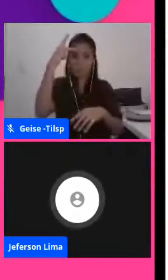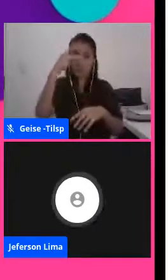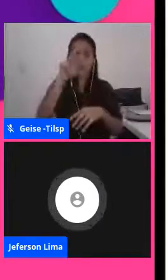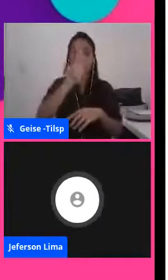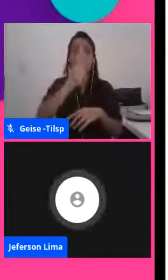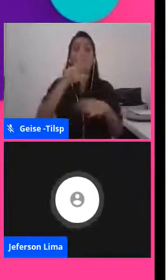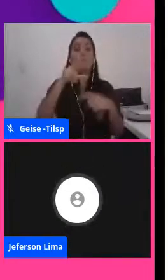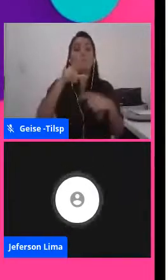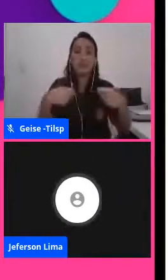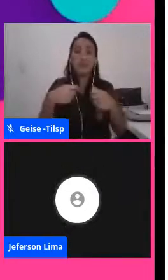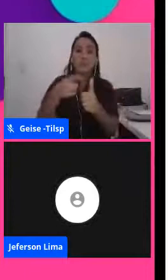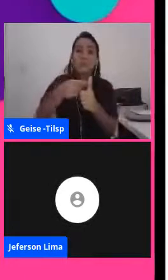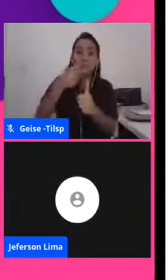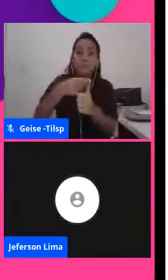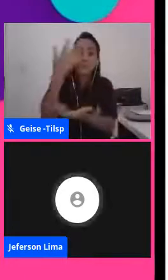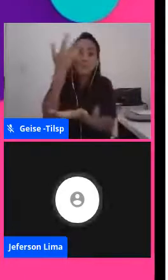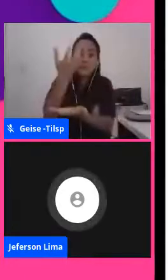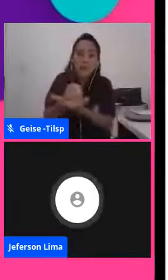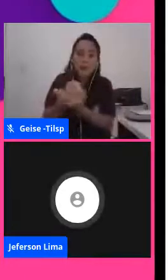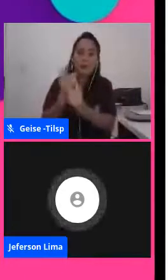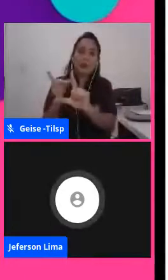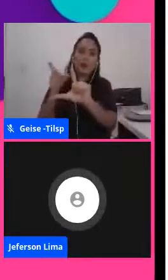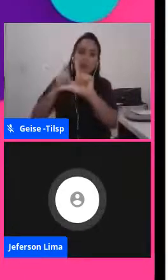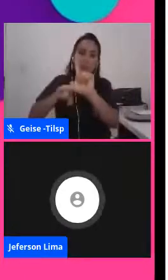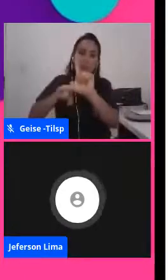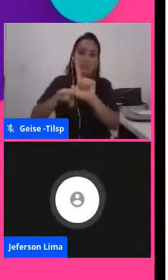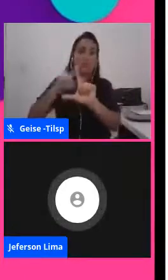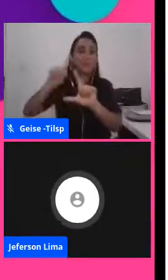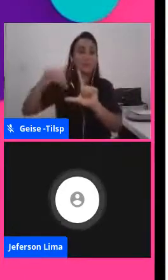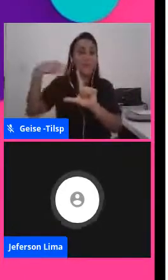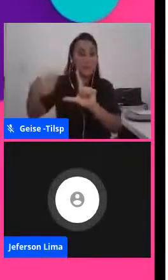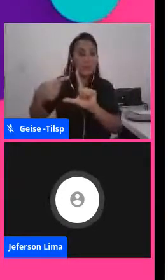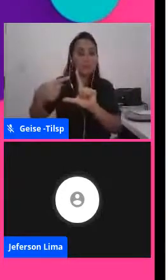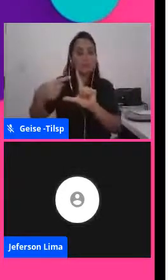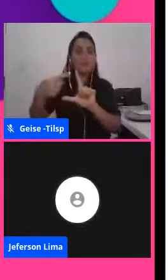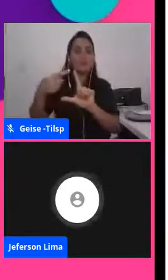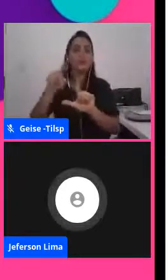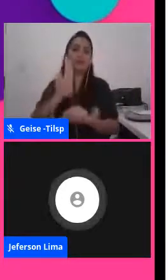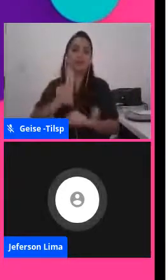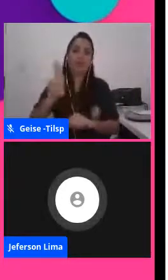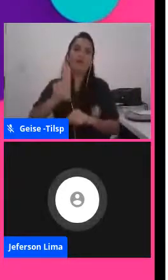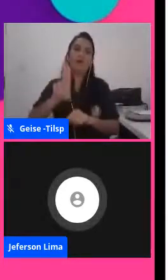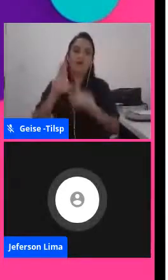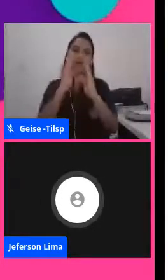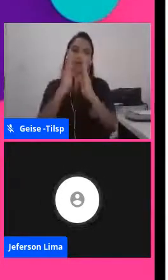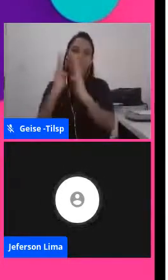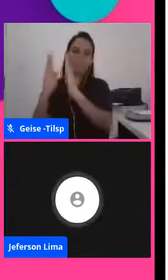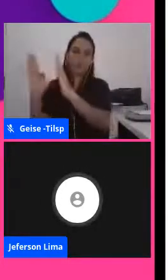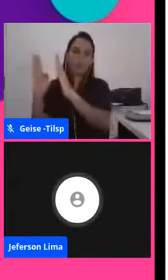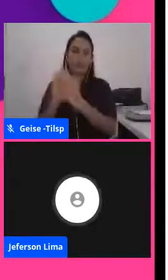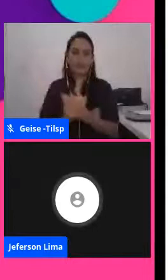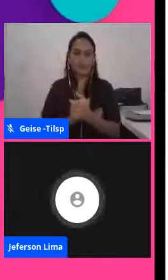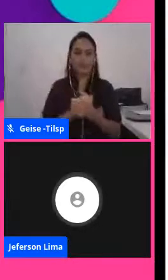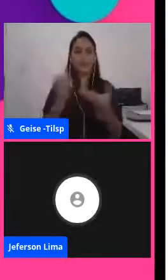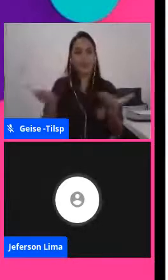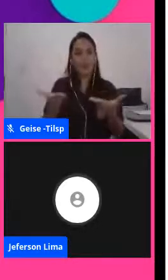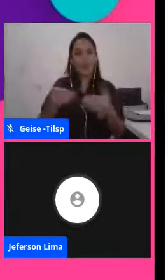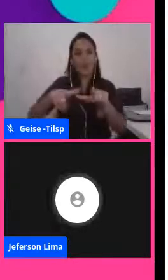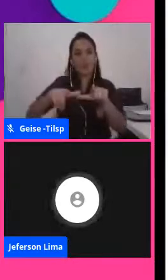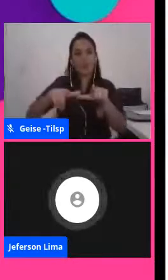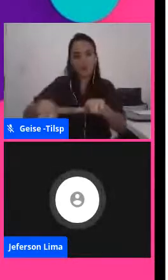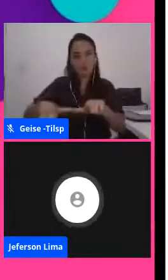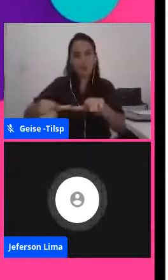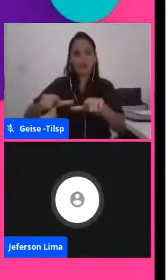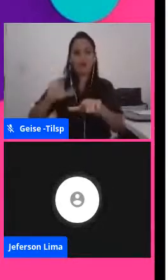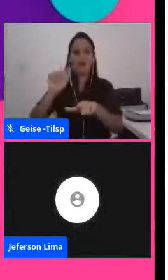só depois poder utilizar. Então, o Platform I/O, ele tinha essa vantagem, só que agora a galera do Arduino já implementou, né? E